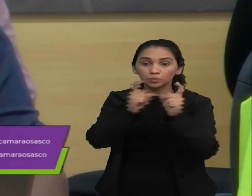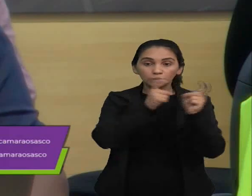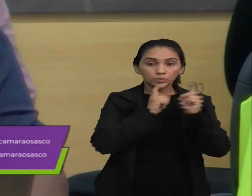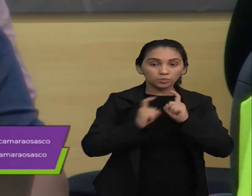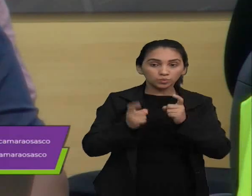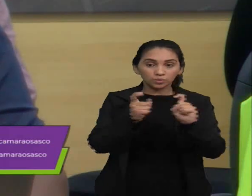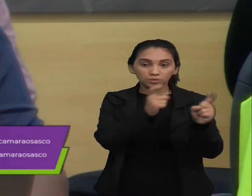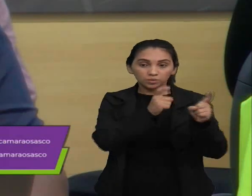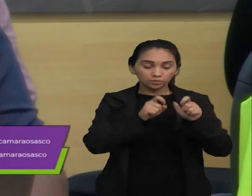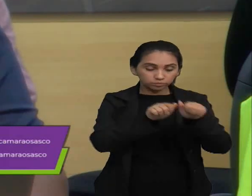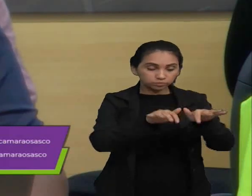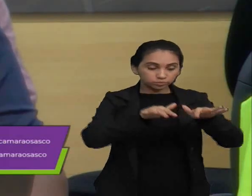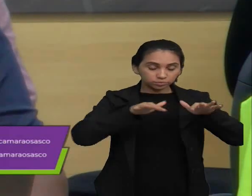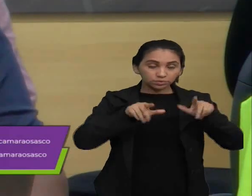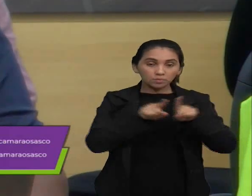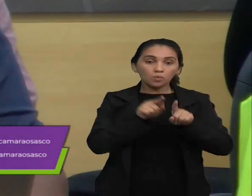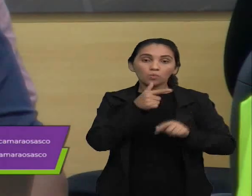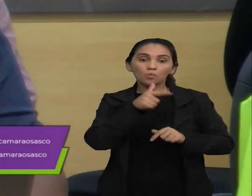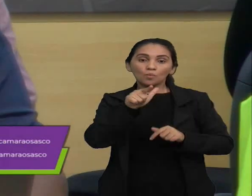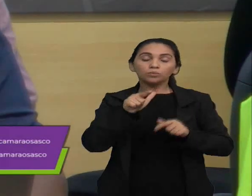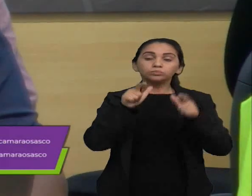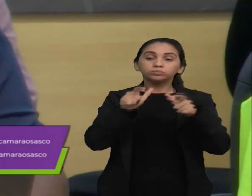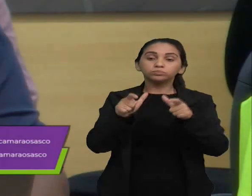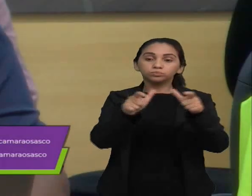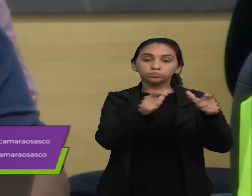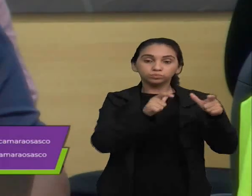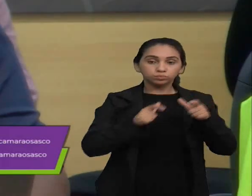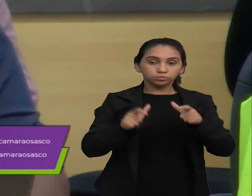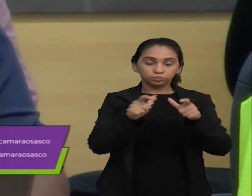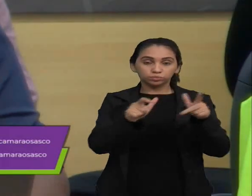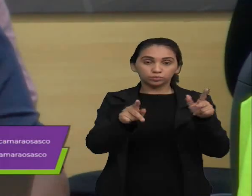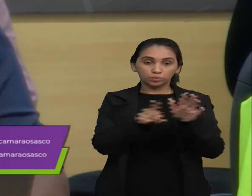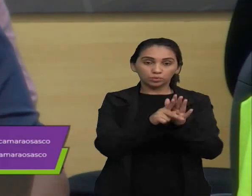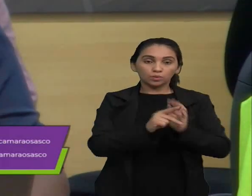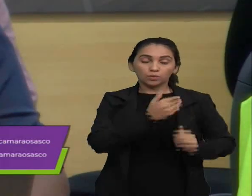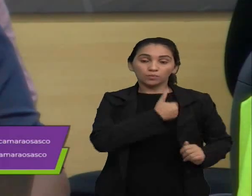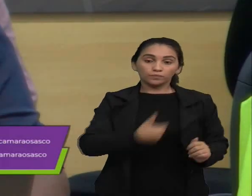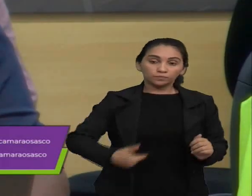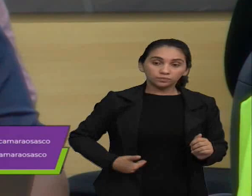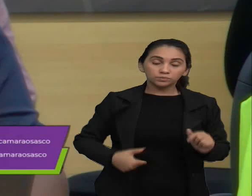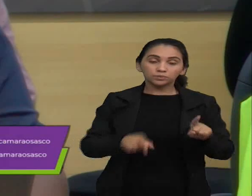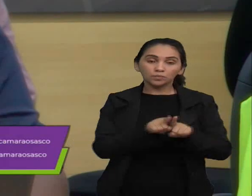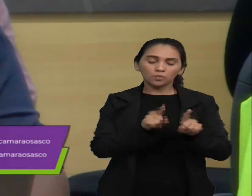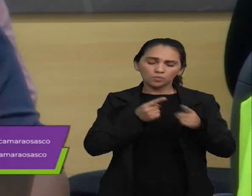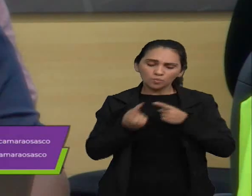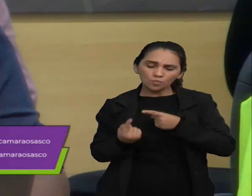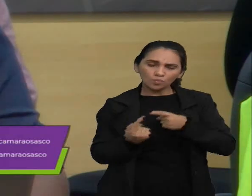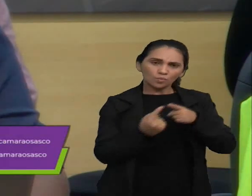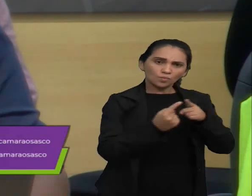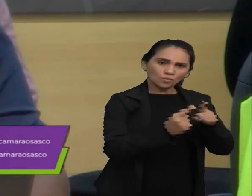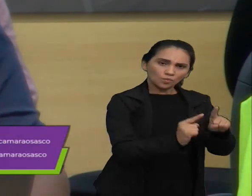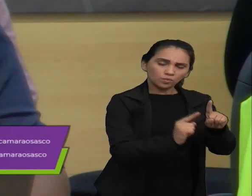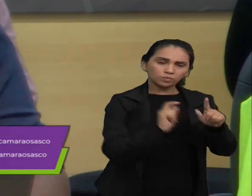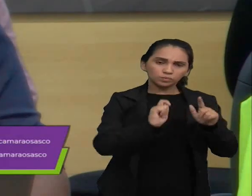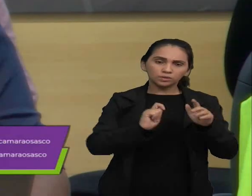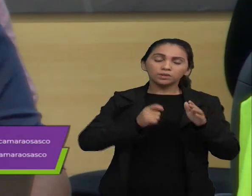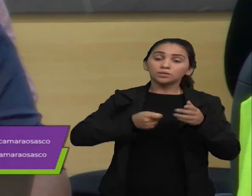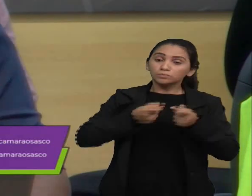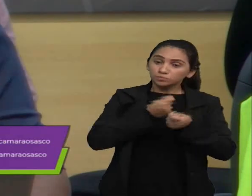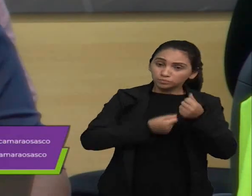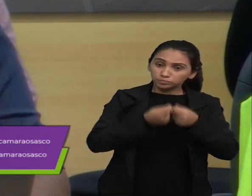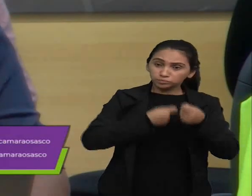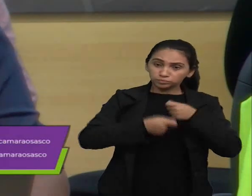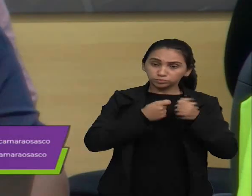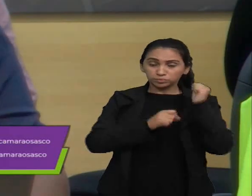seminários e outros eventos junto à sociedade civil. Órgãos públicos e autoridades contra a privatização da Companhia de